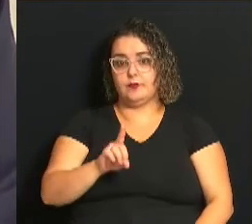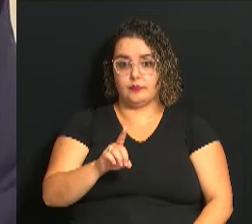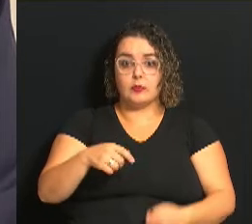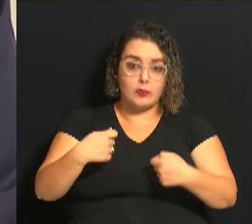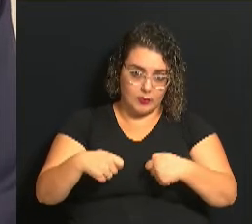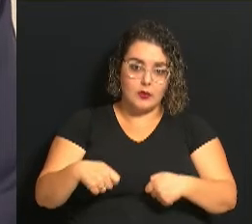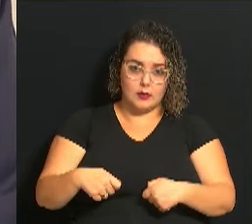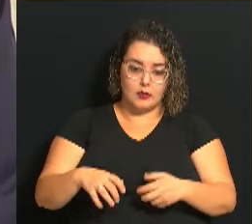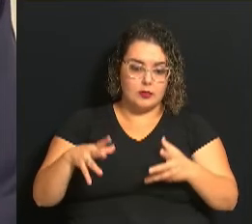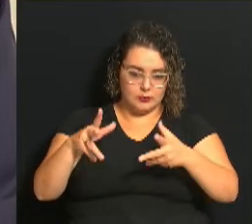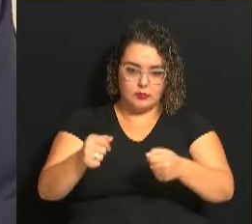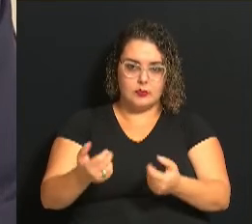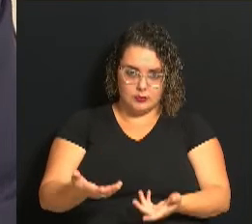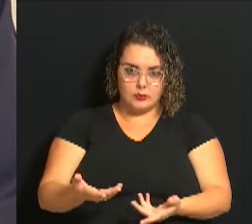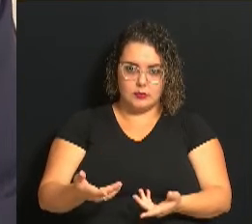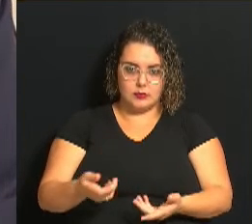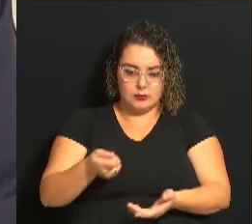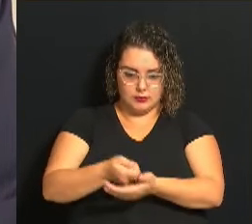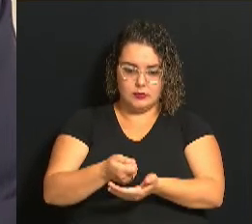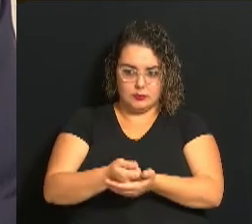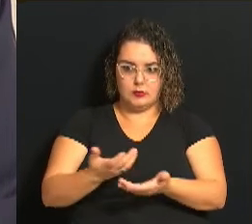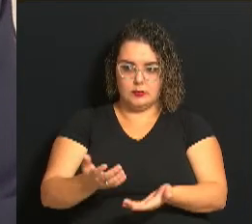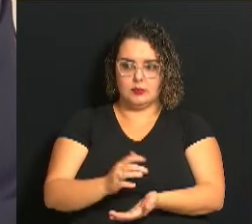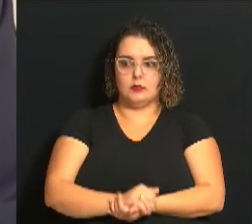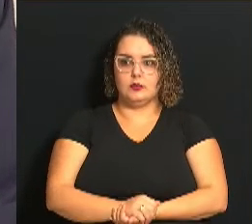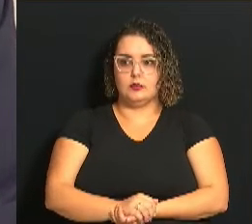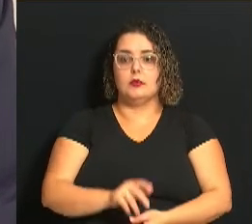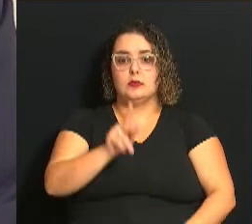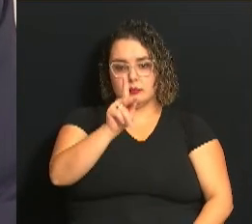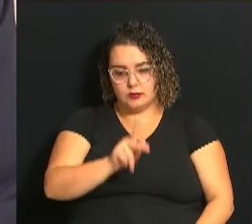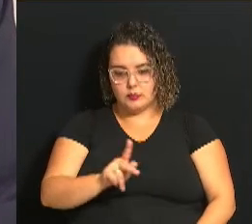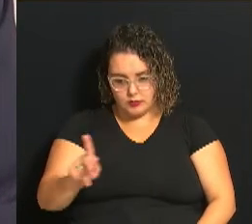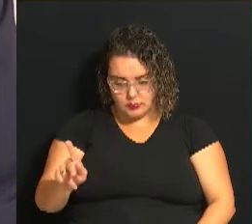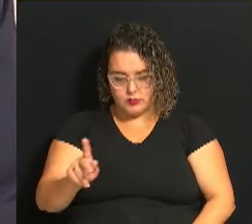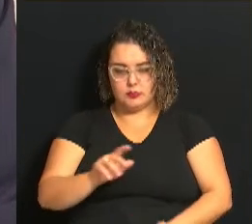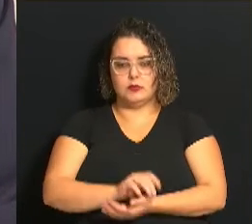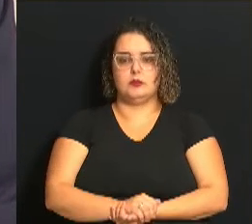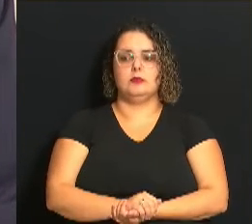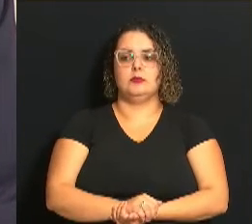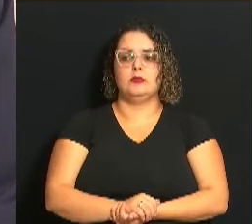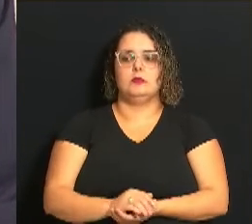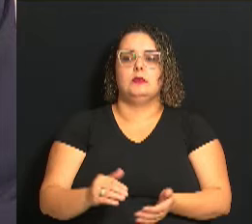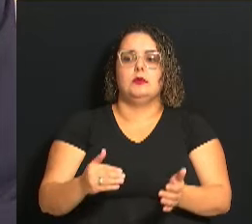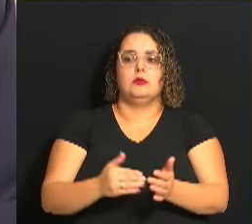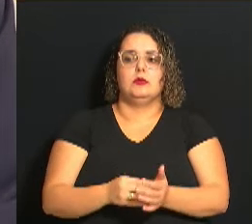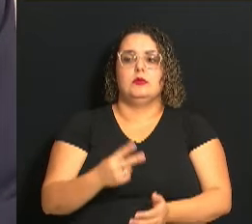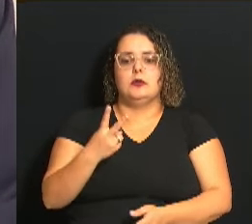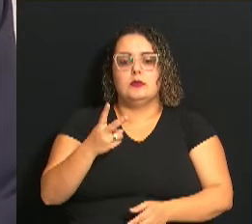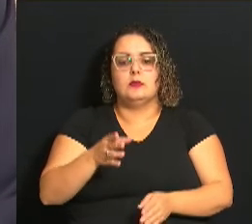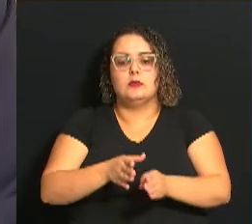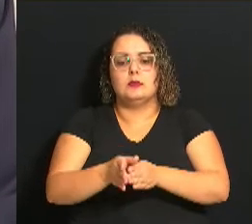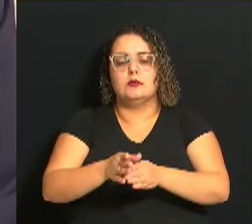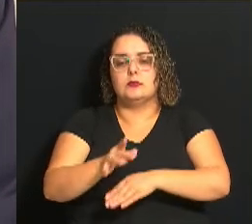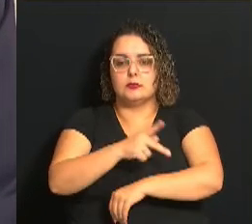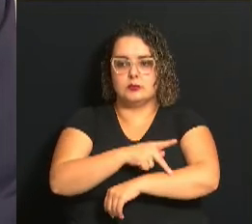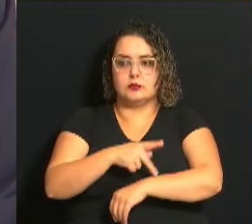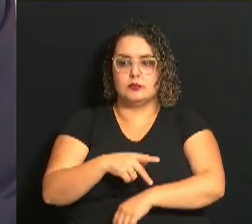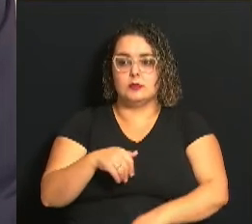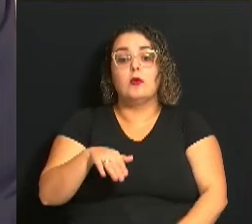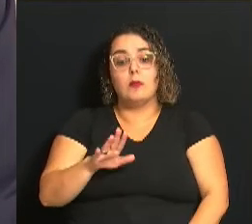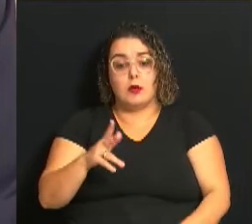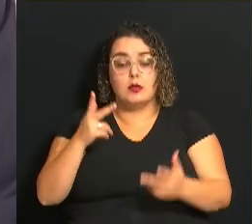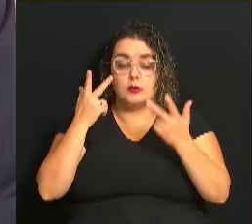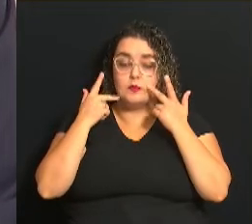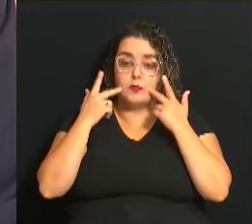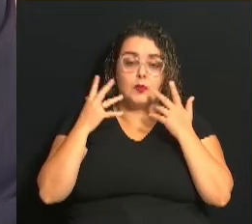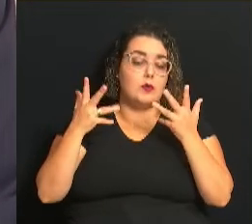obrigatoriamente em todas, né? 2 vice-diretores e até 2 orientadores pedagógicos. Mas o mais comum em quase todas